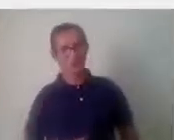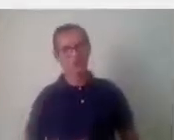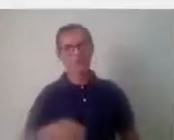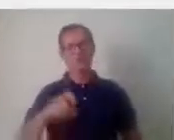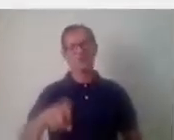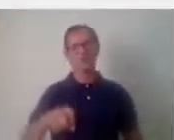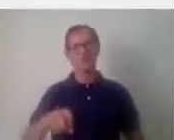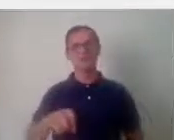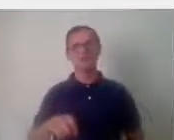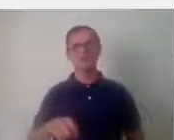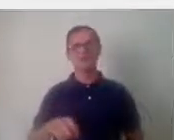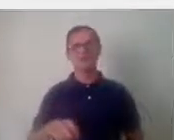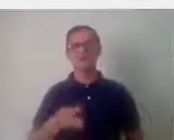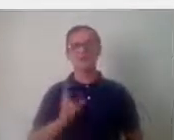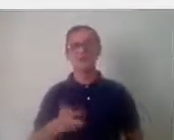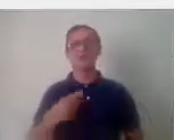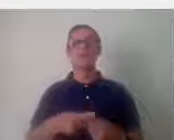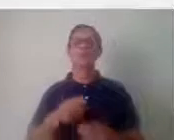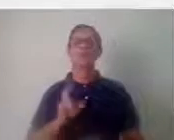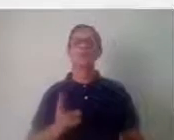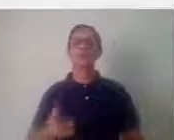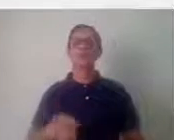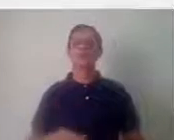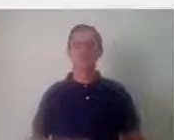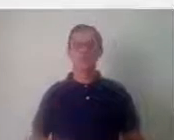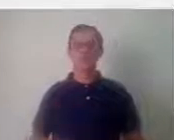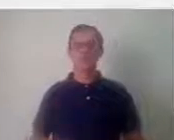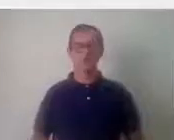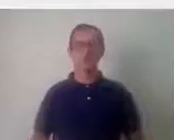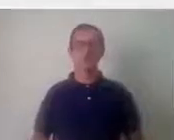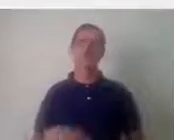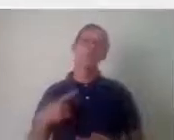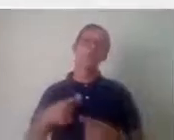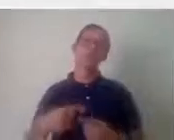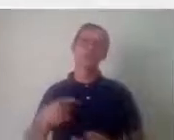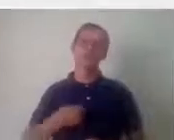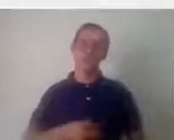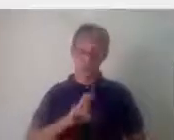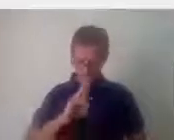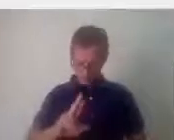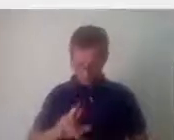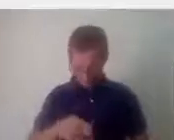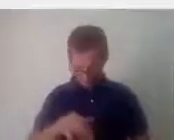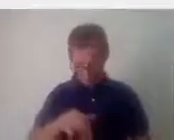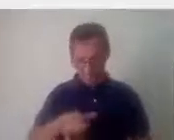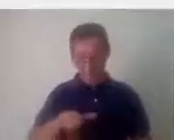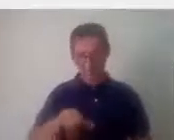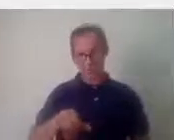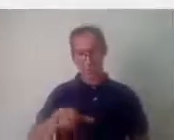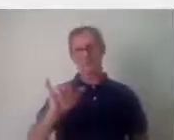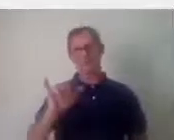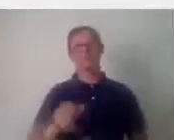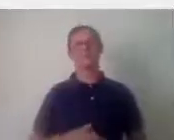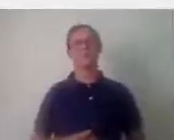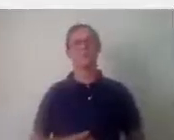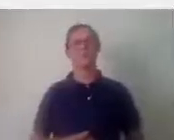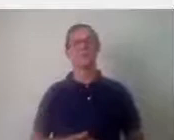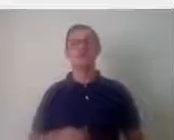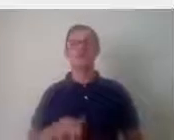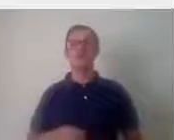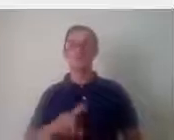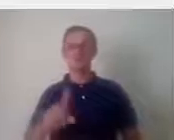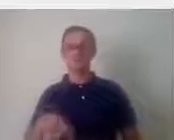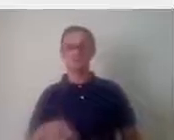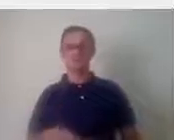x é constante. Por que é constante, professora? Porque eu estou resolvendo em relação a y. Integral